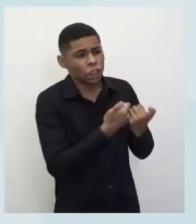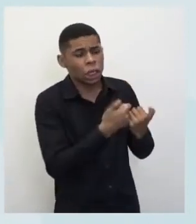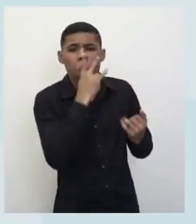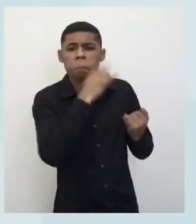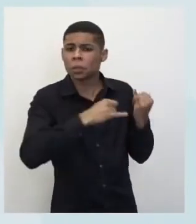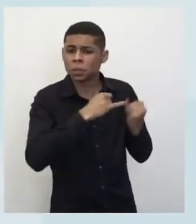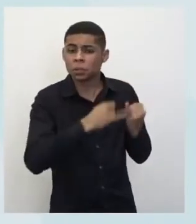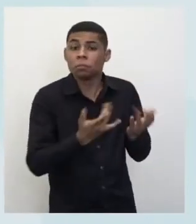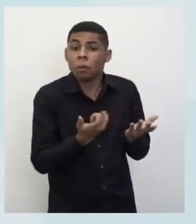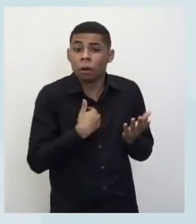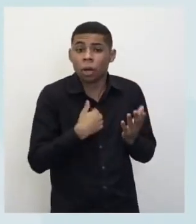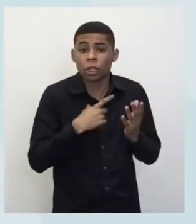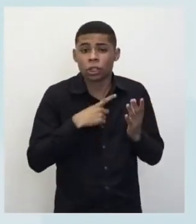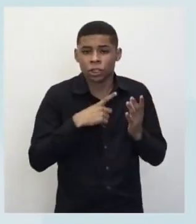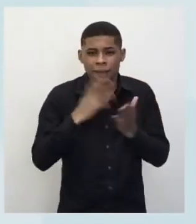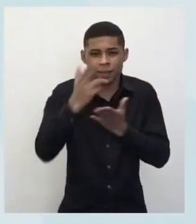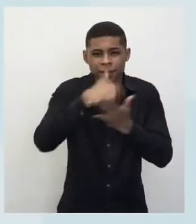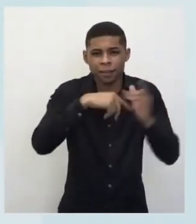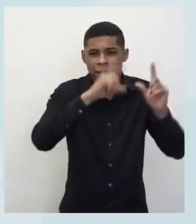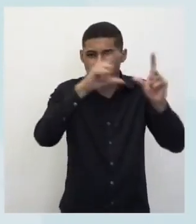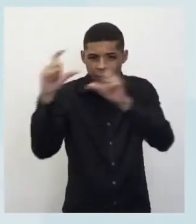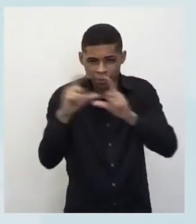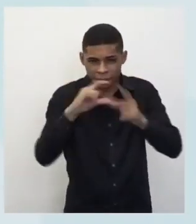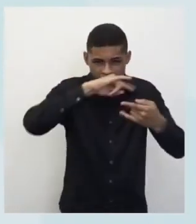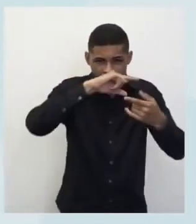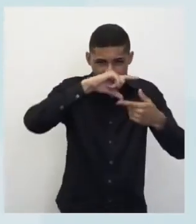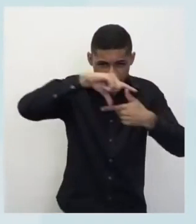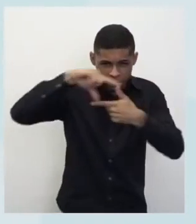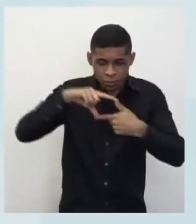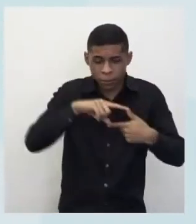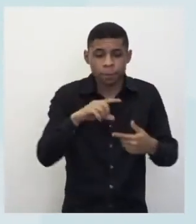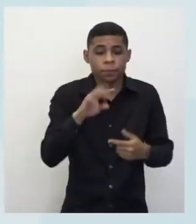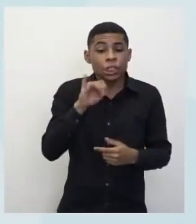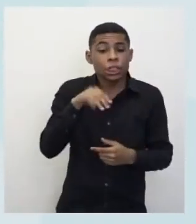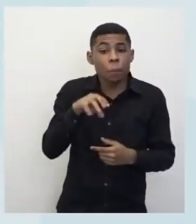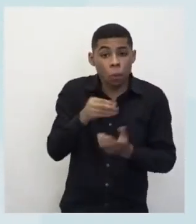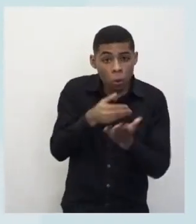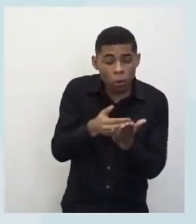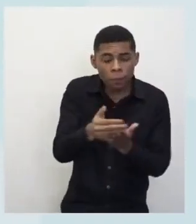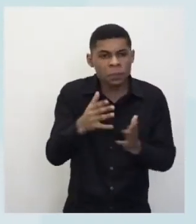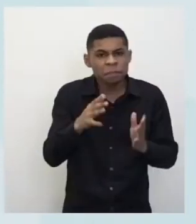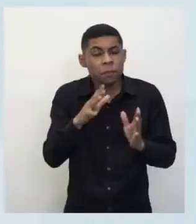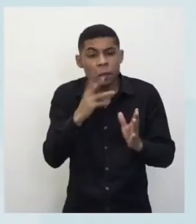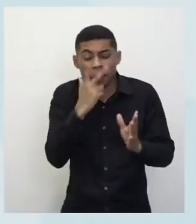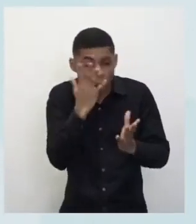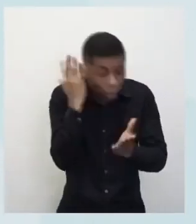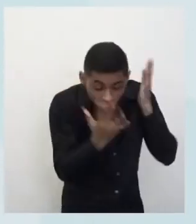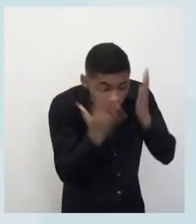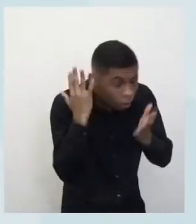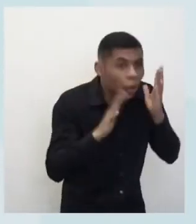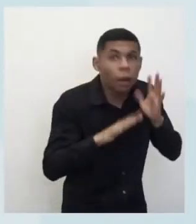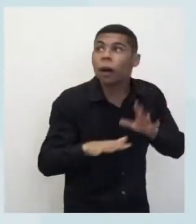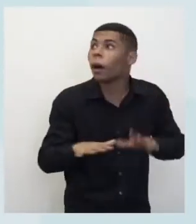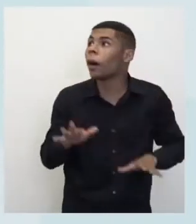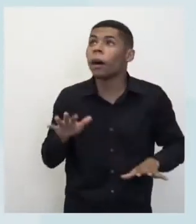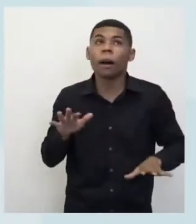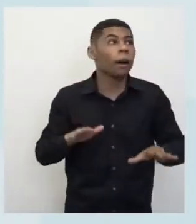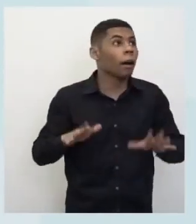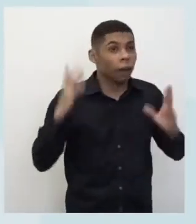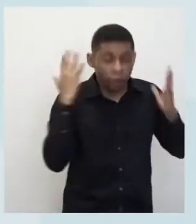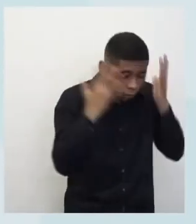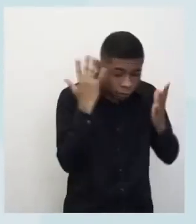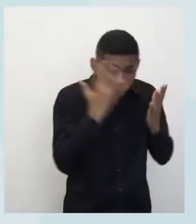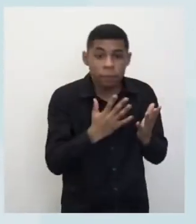quadrinhos minha, chamada Timo, sobre um garoto que se perde no mundo fantástico dos livros, foi selecionada por um concurso da Prefeitura de